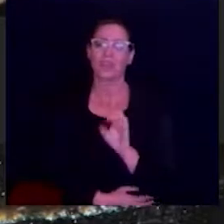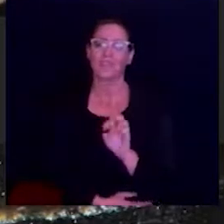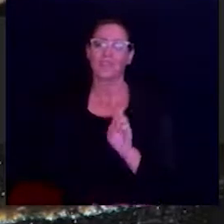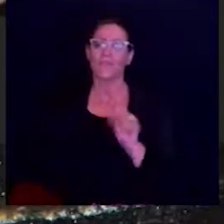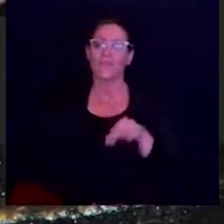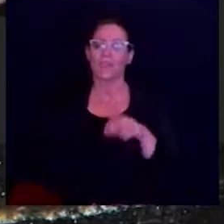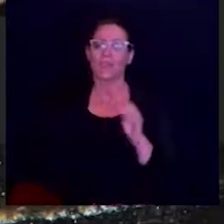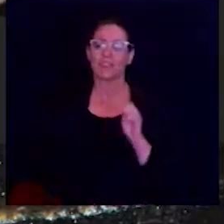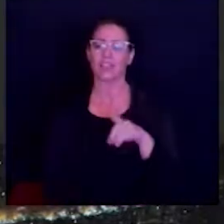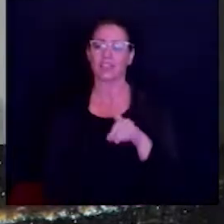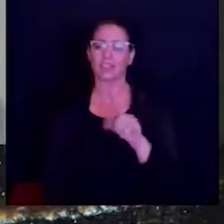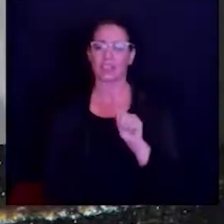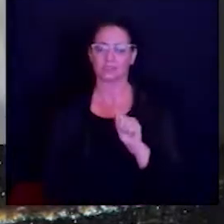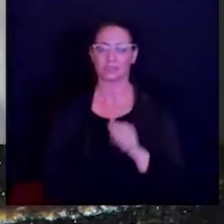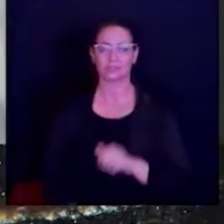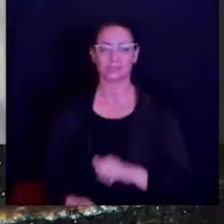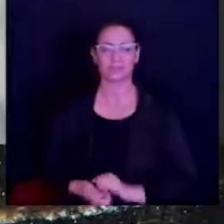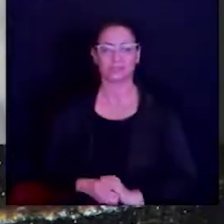da Silveira.